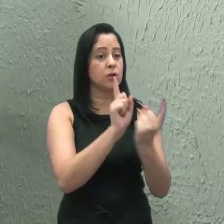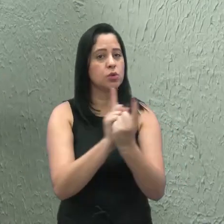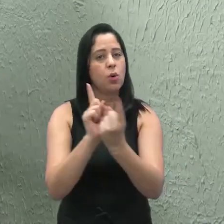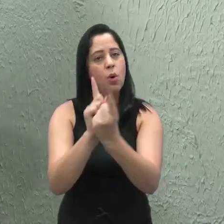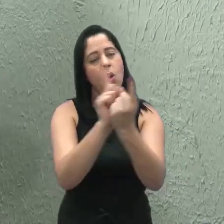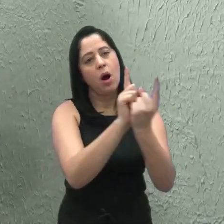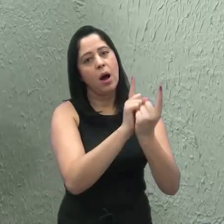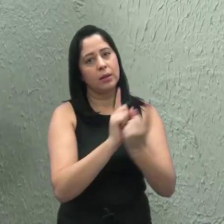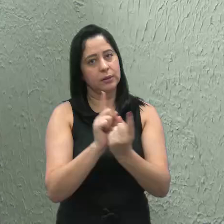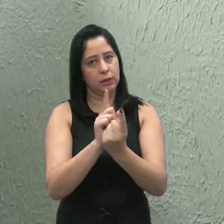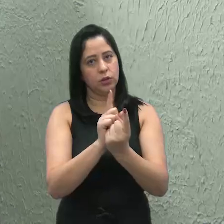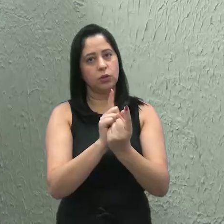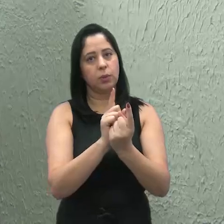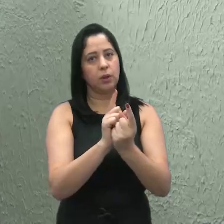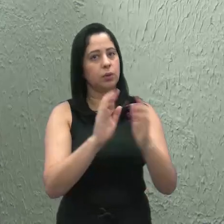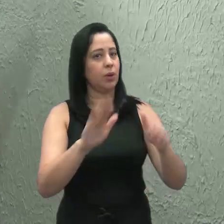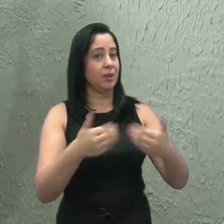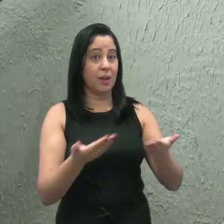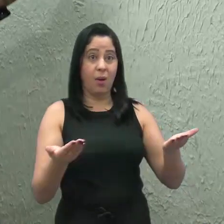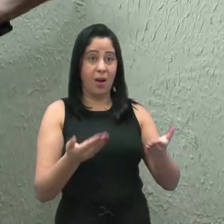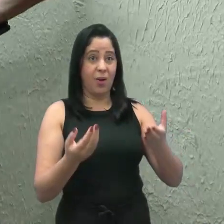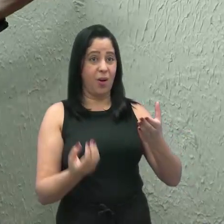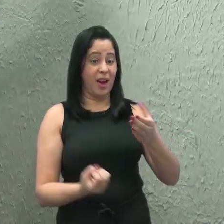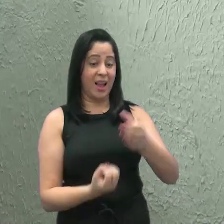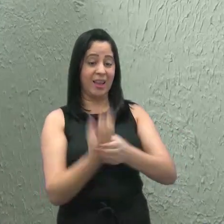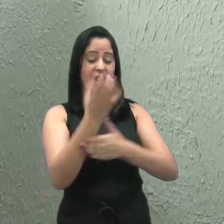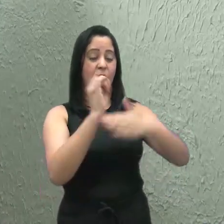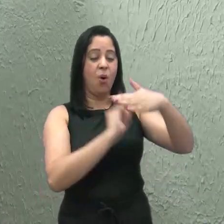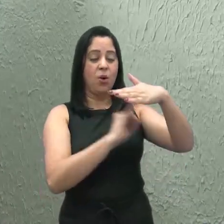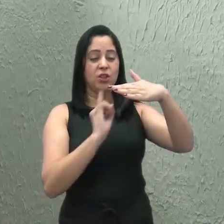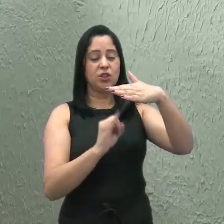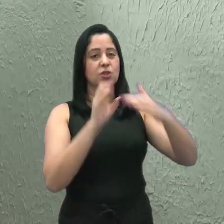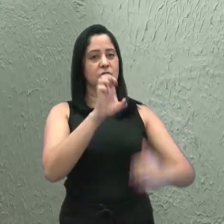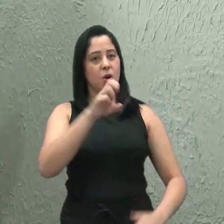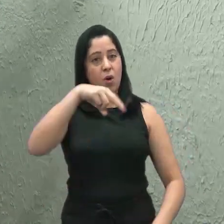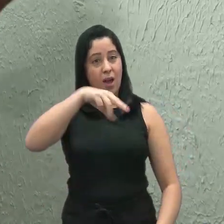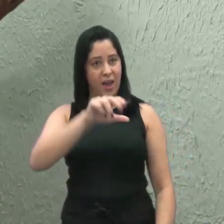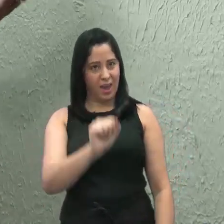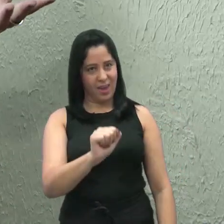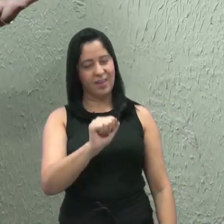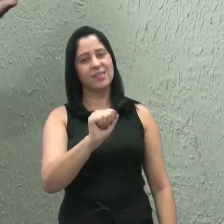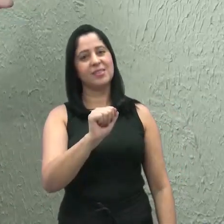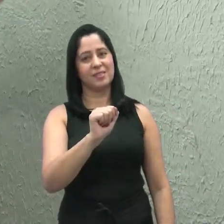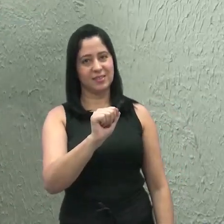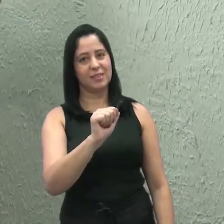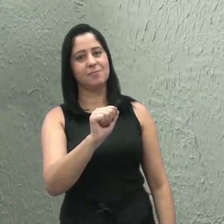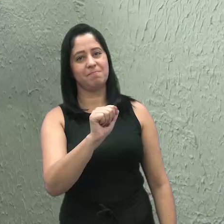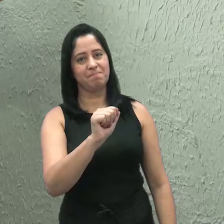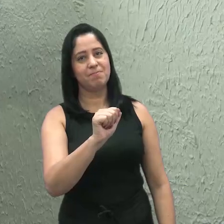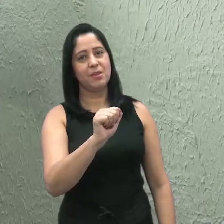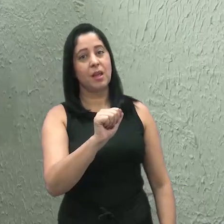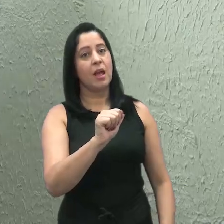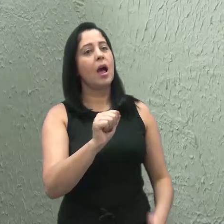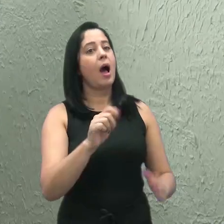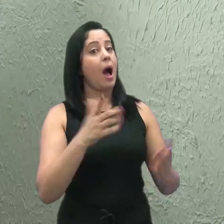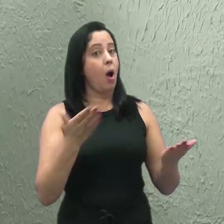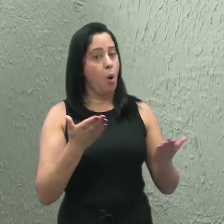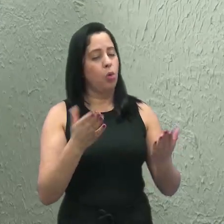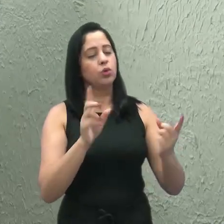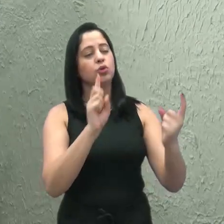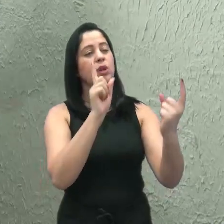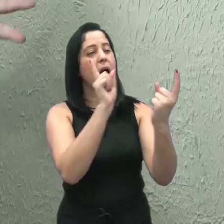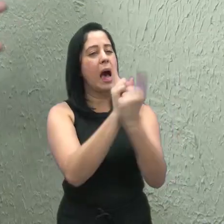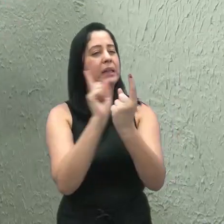essas pessoas enlutadas. E aí nasceu o ENA e hoje é essa imensidão aí que a gente consegue